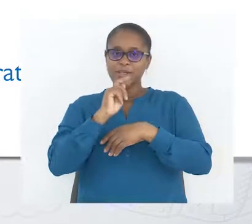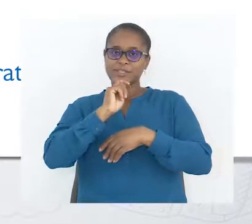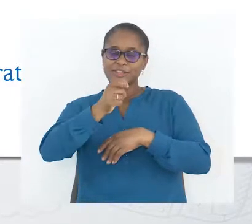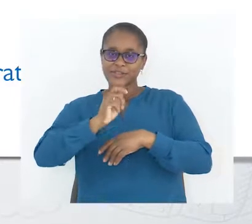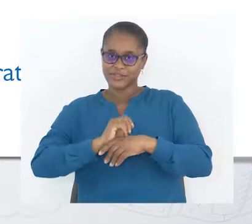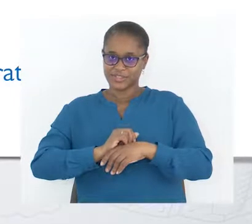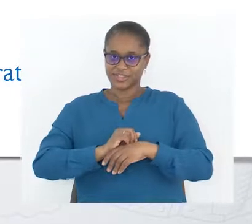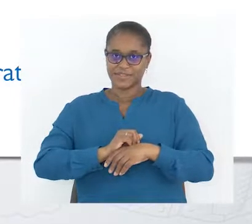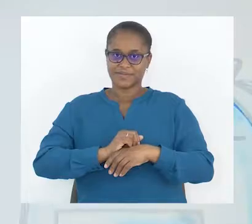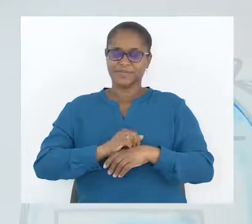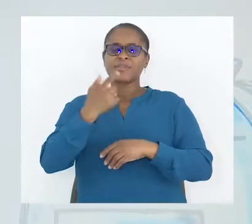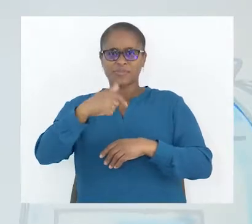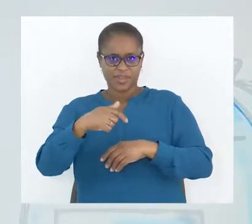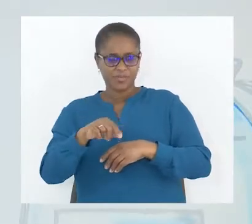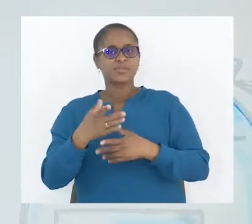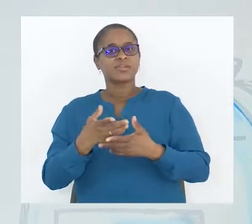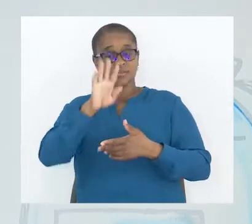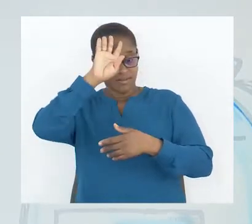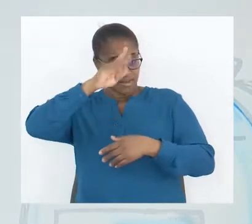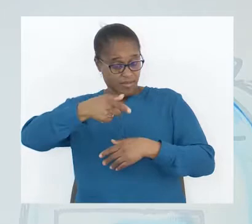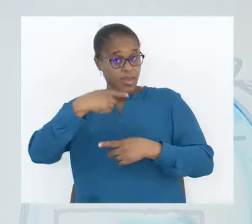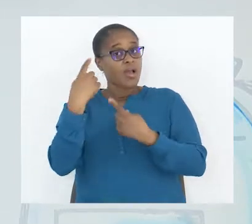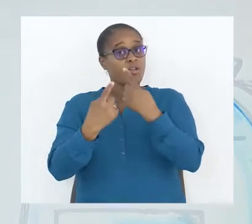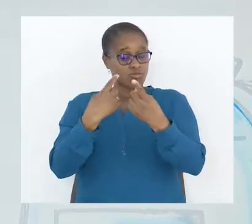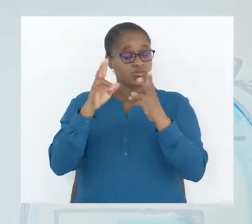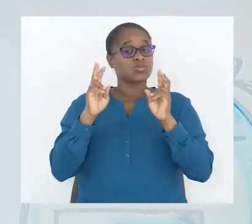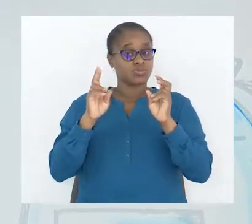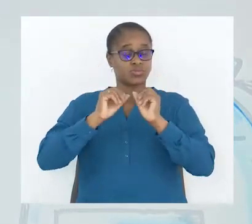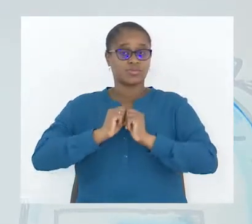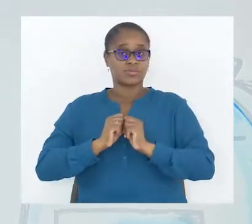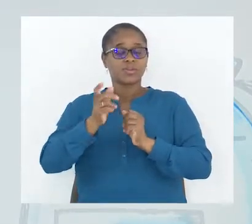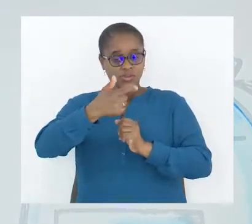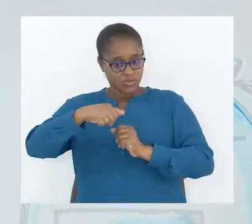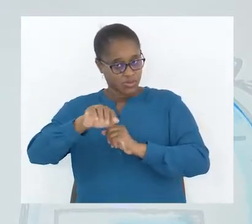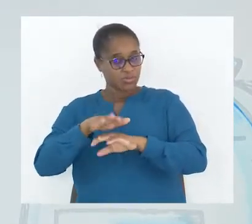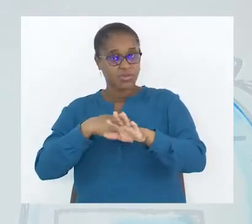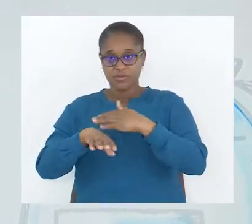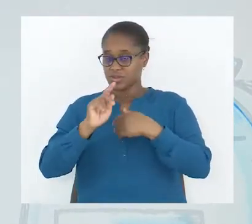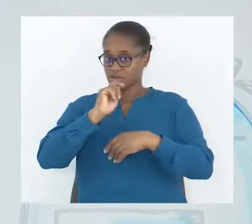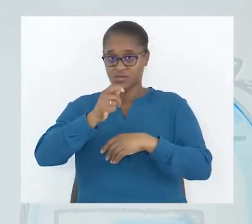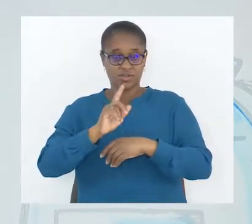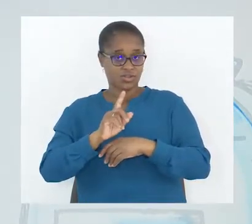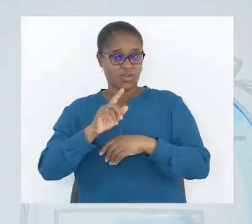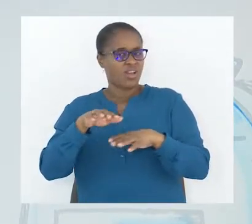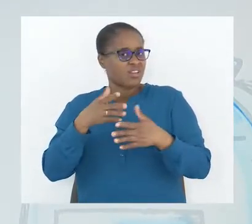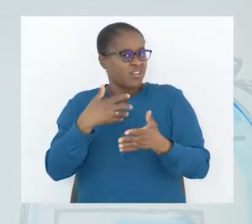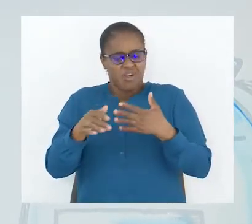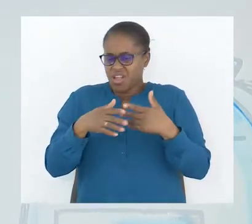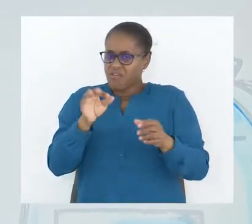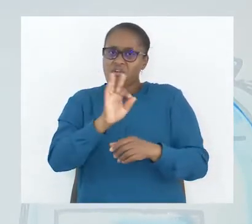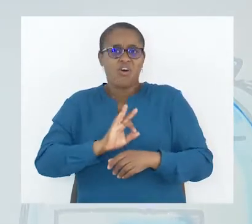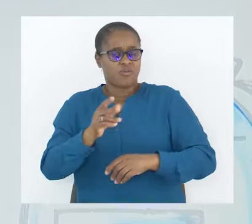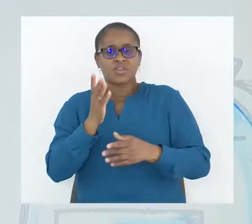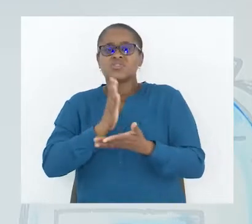realizarmos uma entrevista, temos que ter em conta alguns aspectos. Nós não vamos realizar uma entrevista à